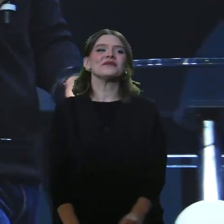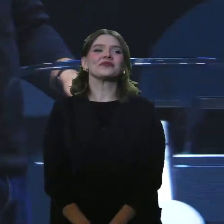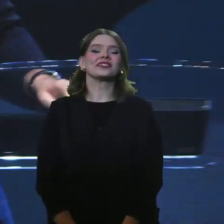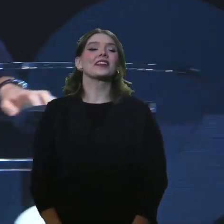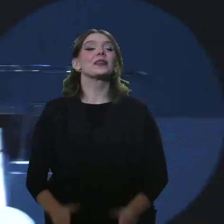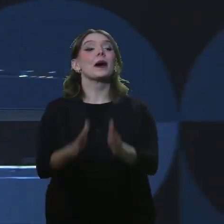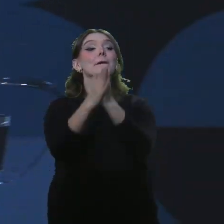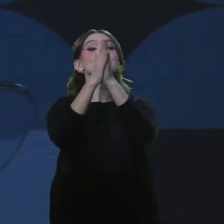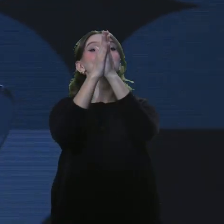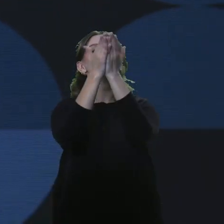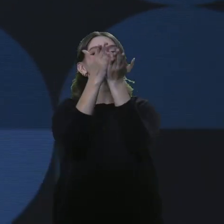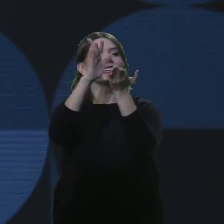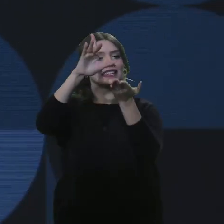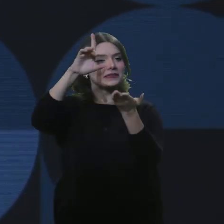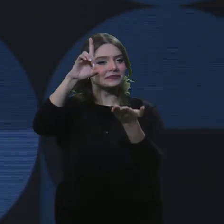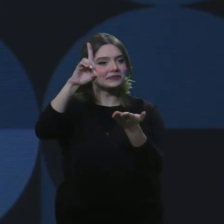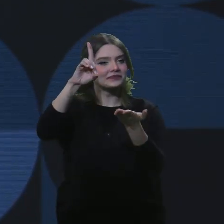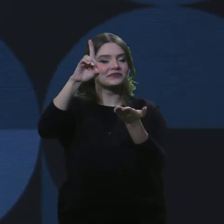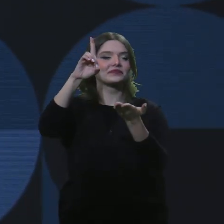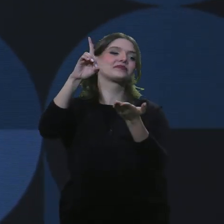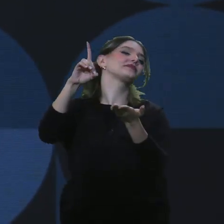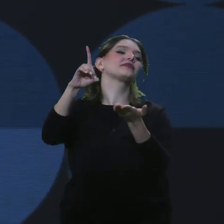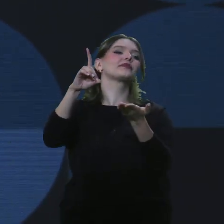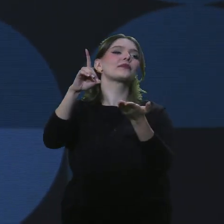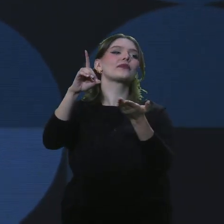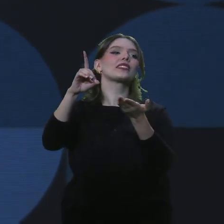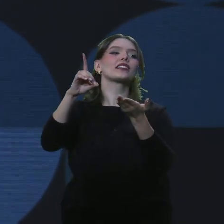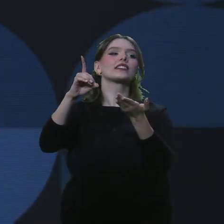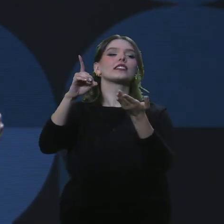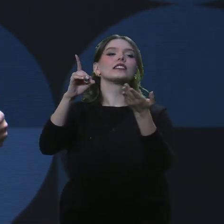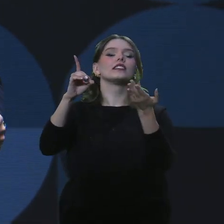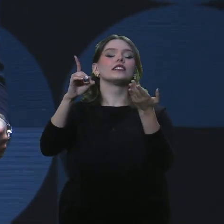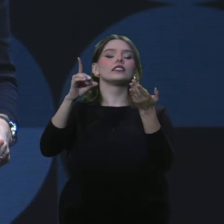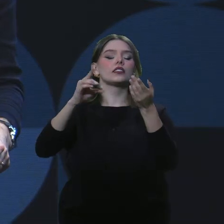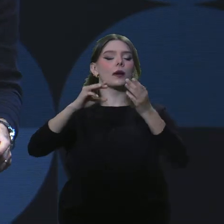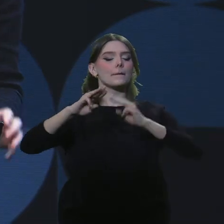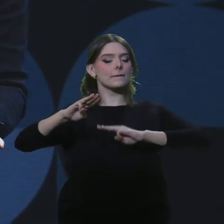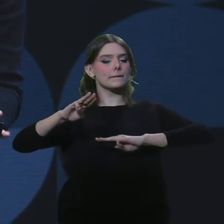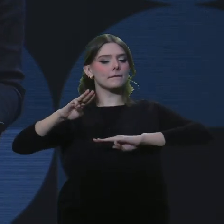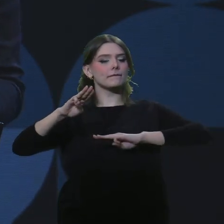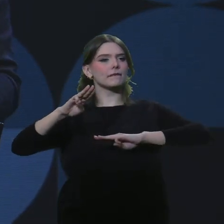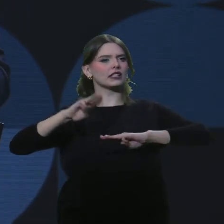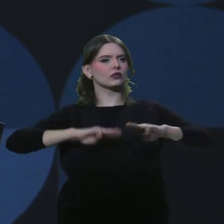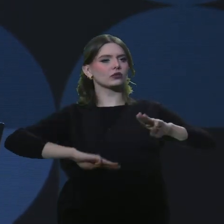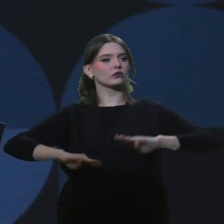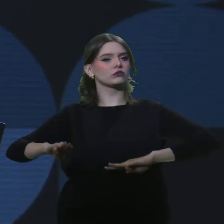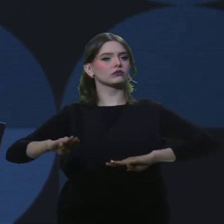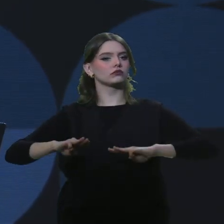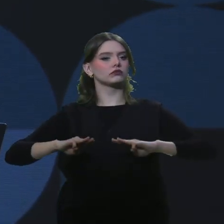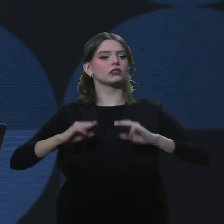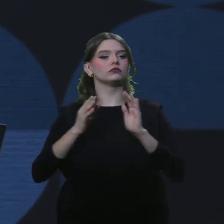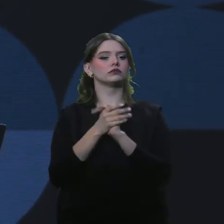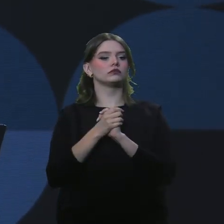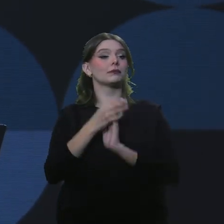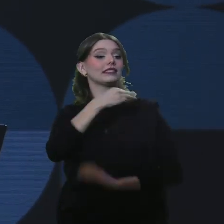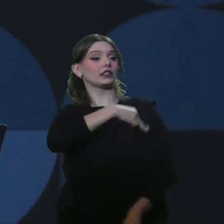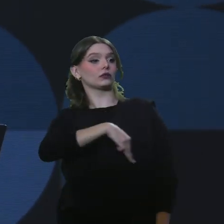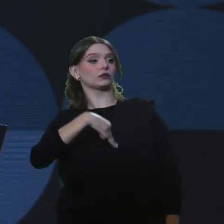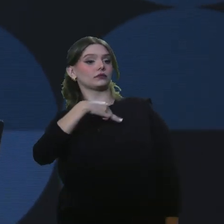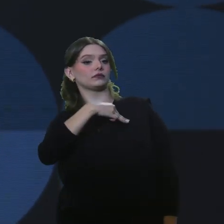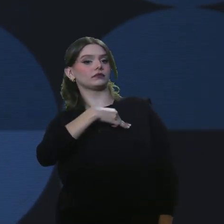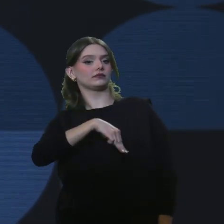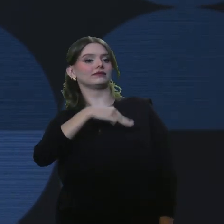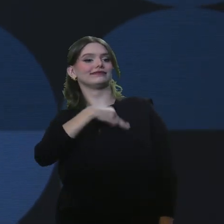Pegue a sua Bíblia e abra no Evangelho de Mateus, Mateus 3, a partir do versículo